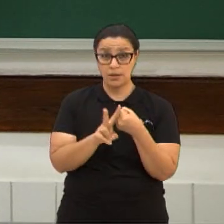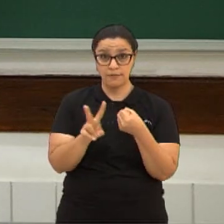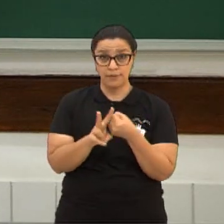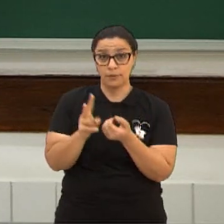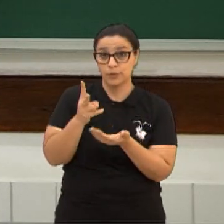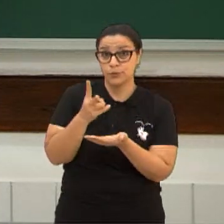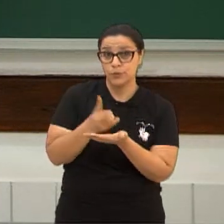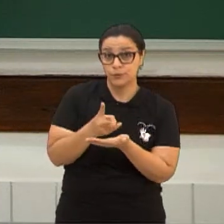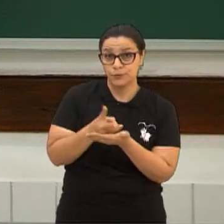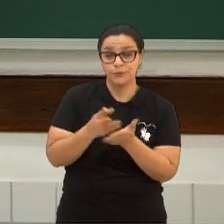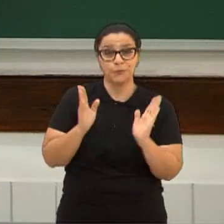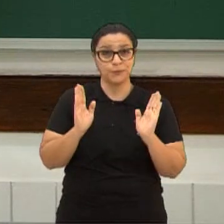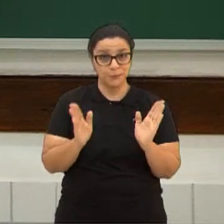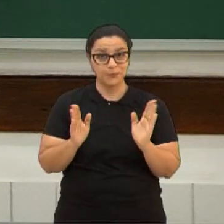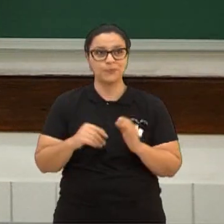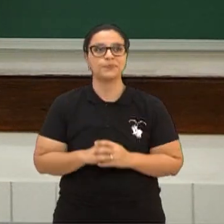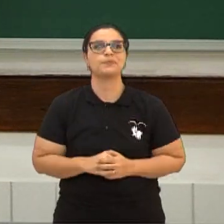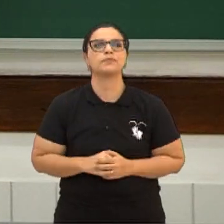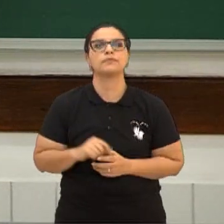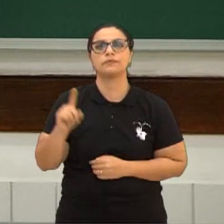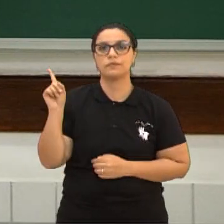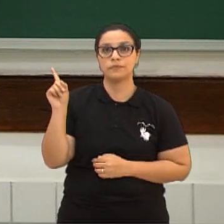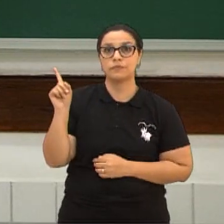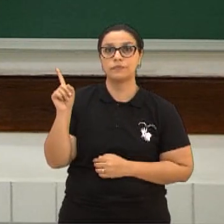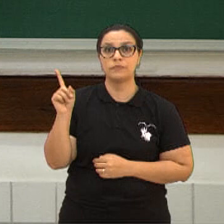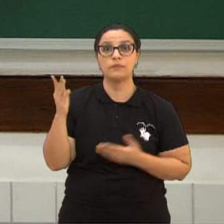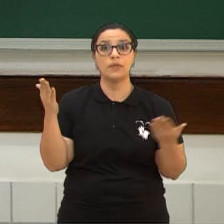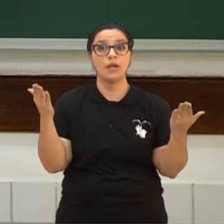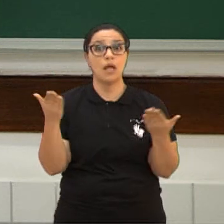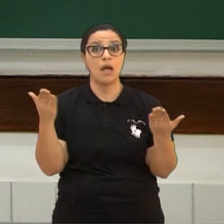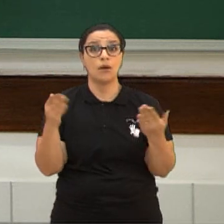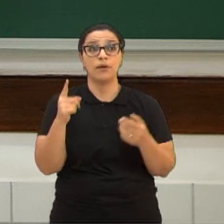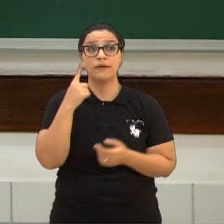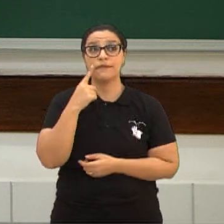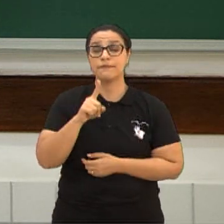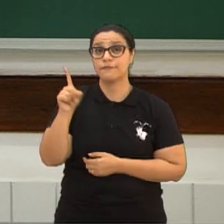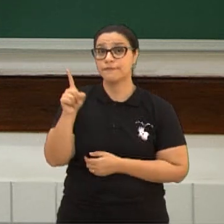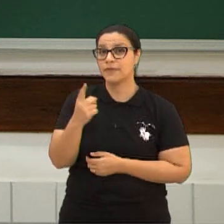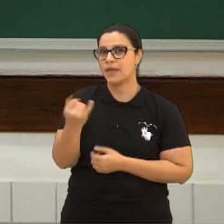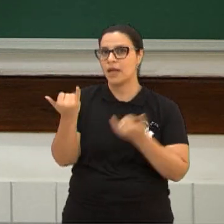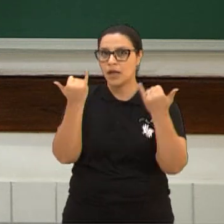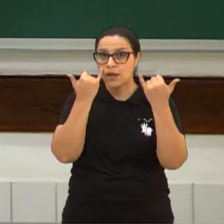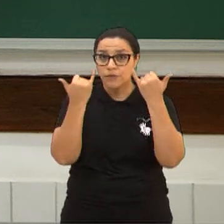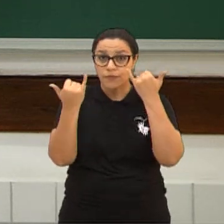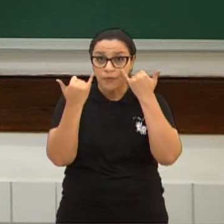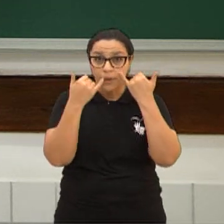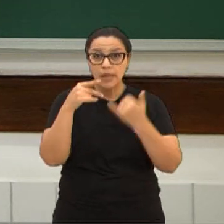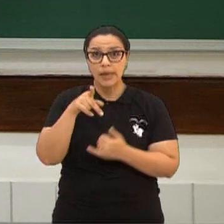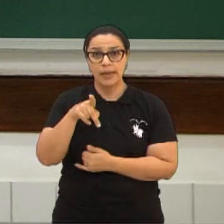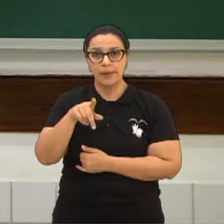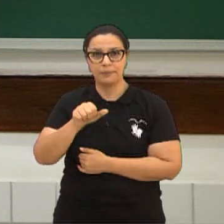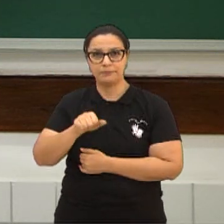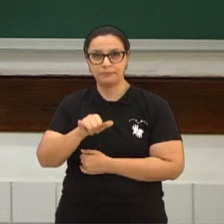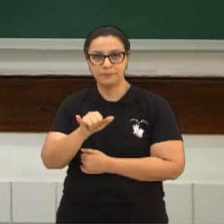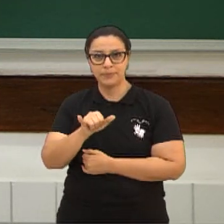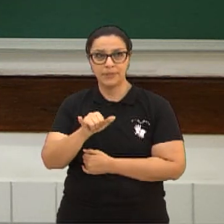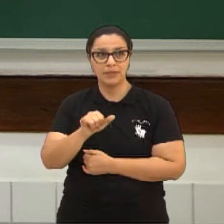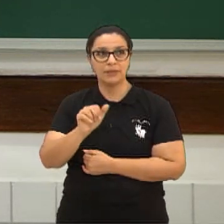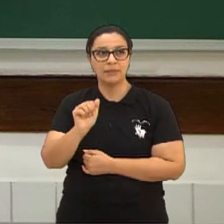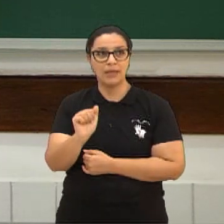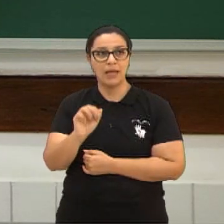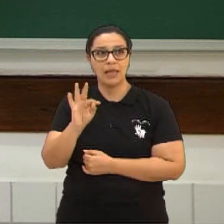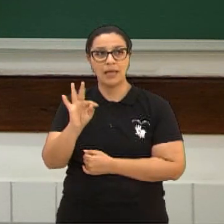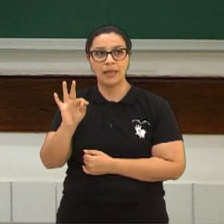continuous? Bom, vamos dar sequência. Agora, observem bem essa informação. Pay